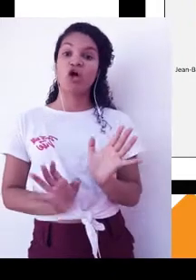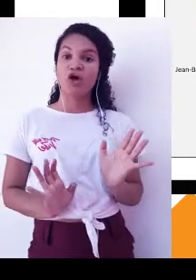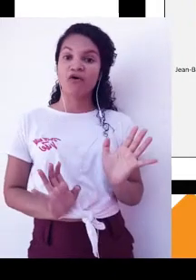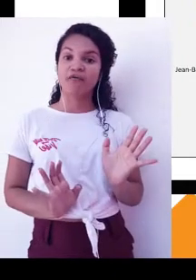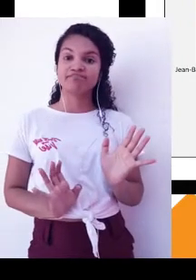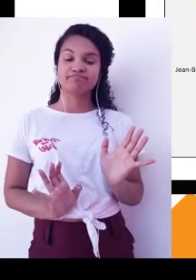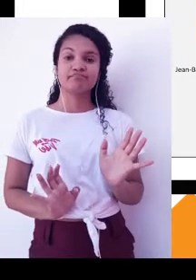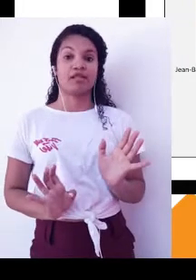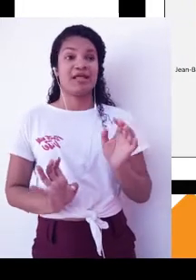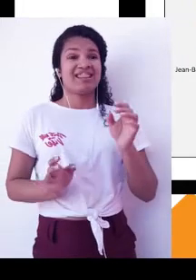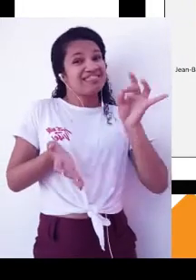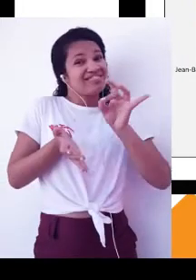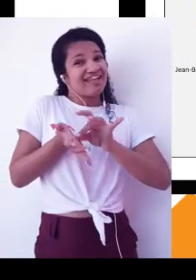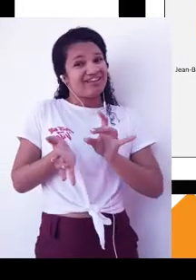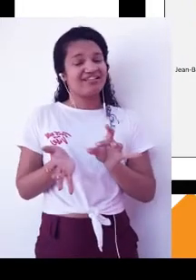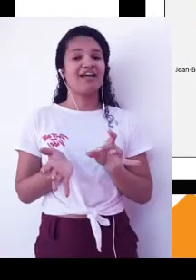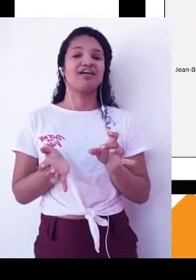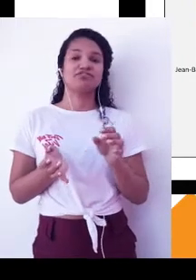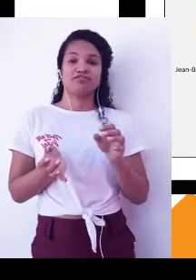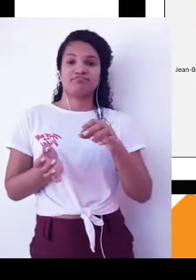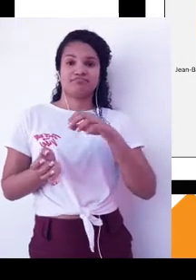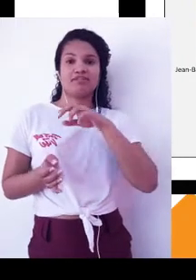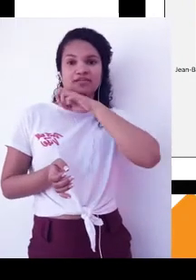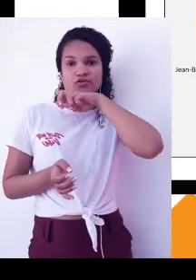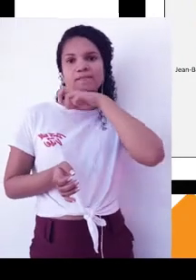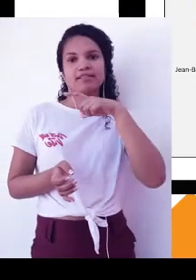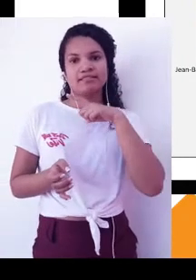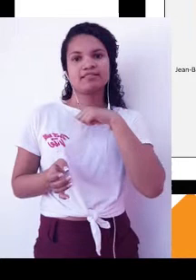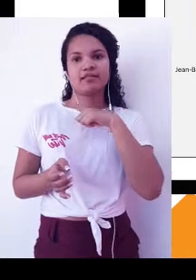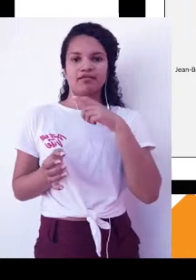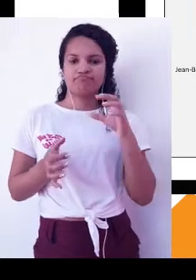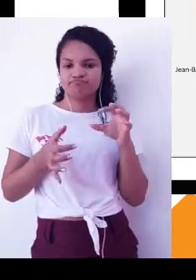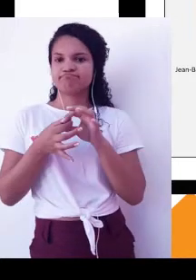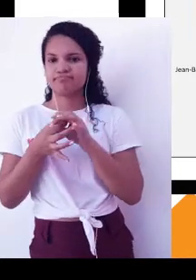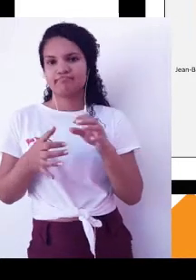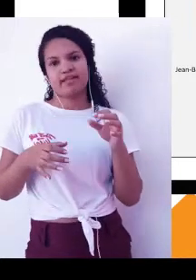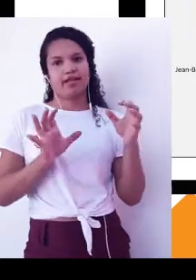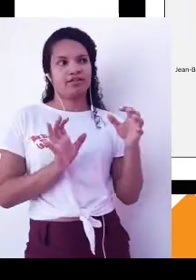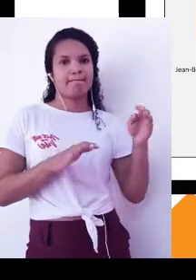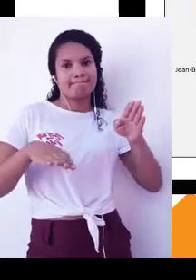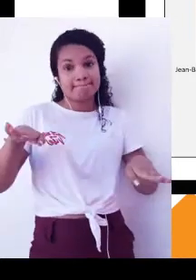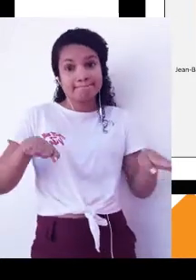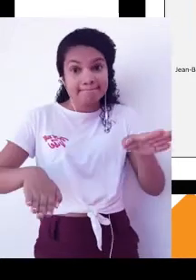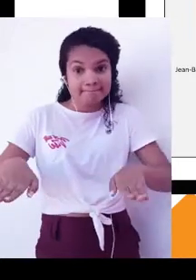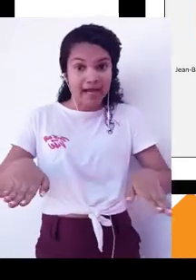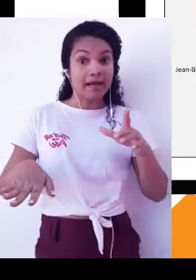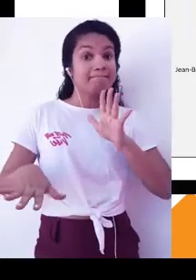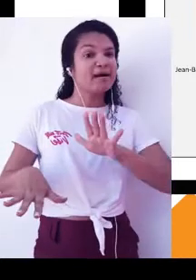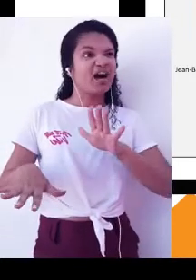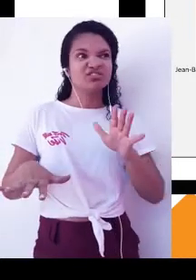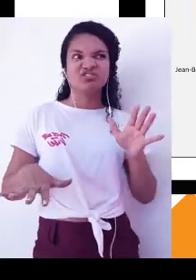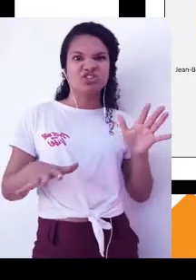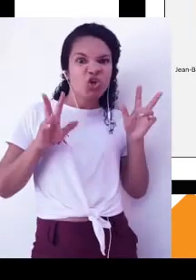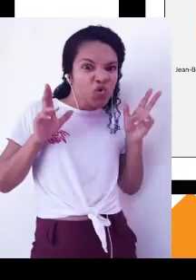Na verdade, as serpentes têm ancestrais com patas, só que o processo não foi como Lamarck explicou. A